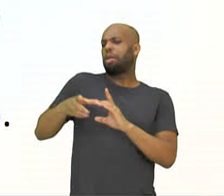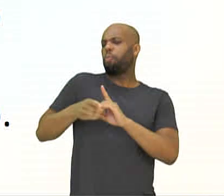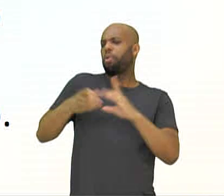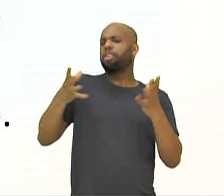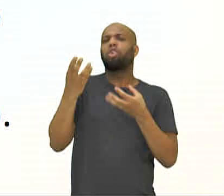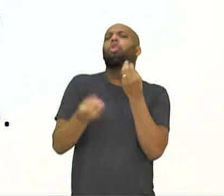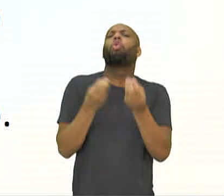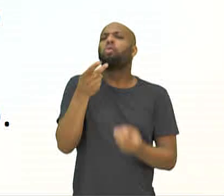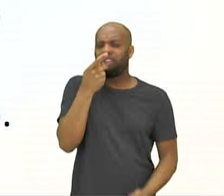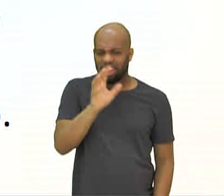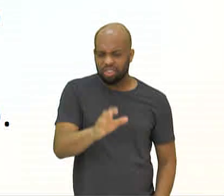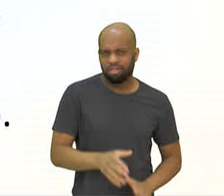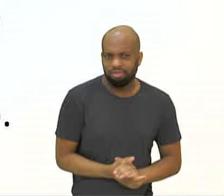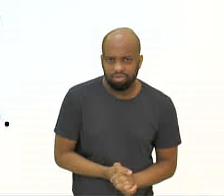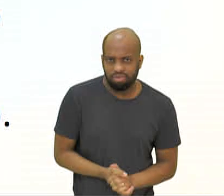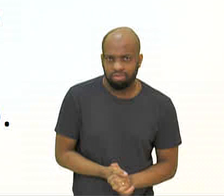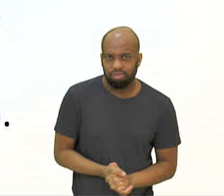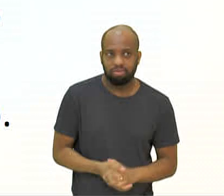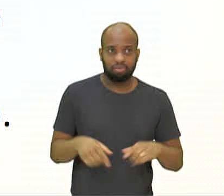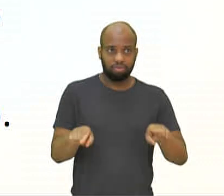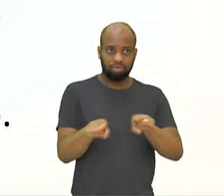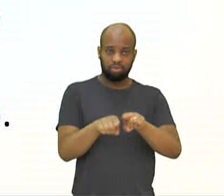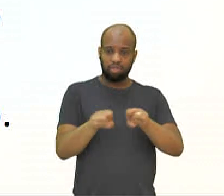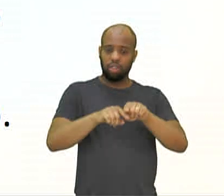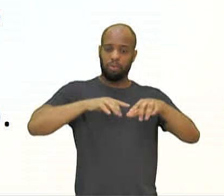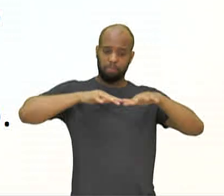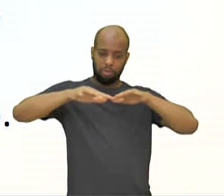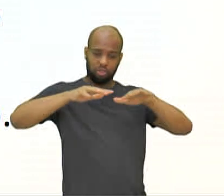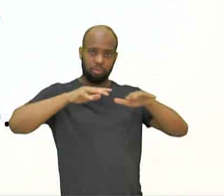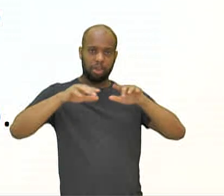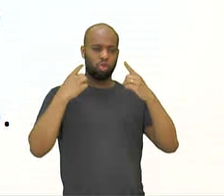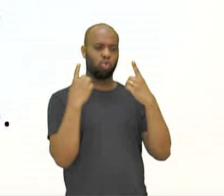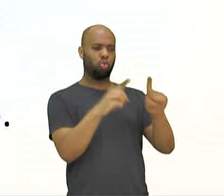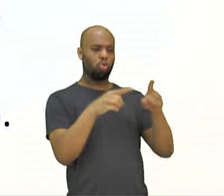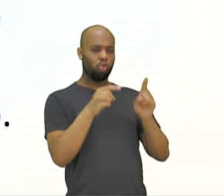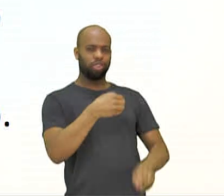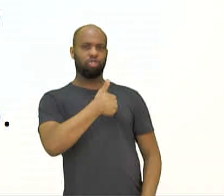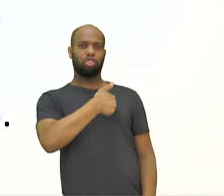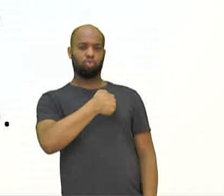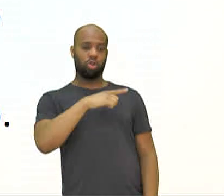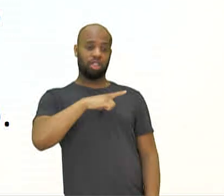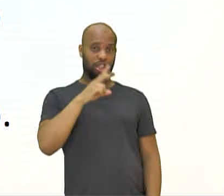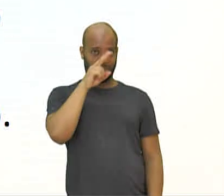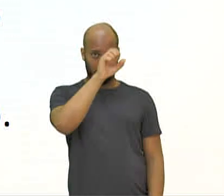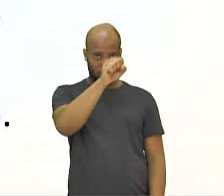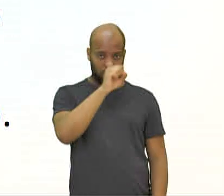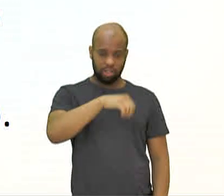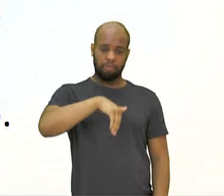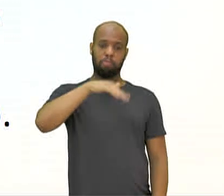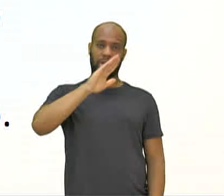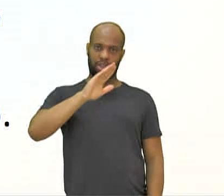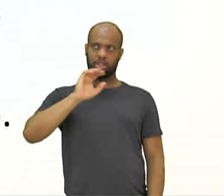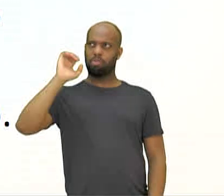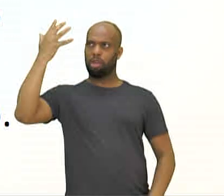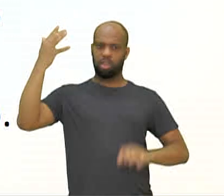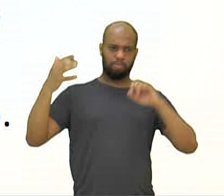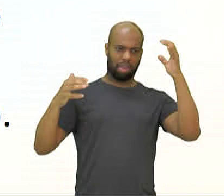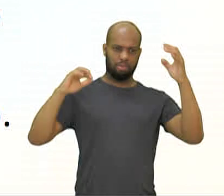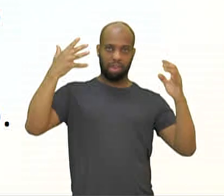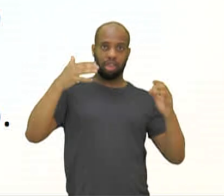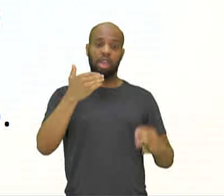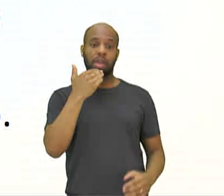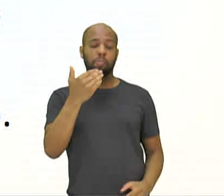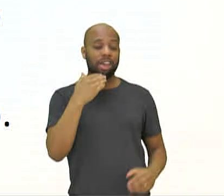Como é que pode isso? Né? Os movimentos contra Vargas tomam força cada vez maior. Assim, o pedido